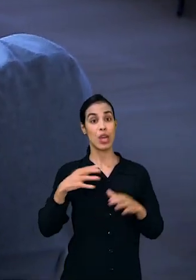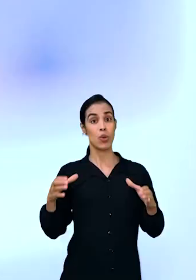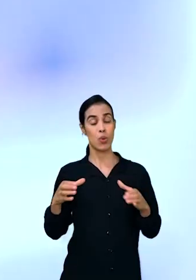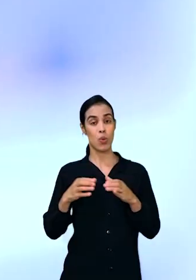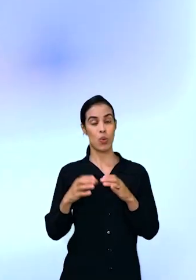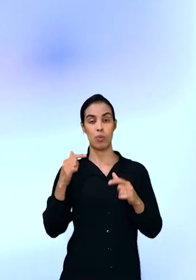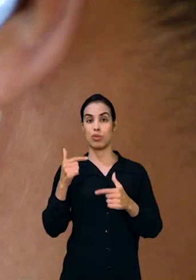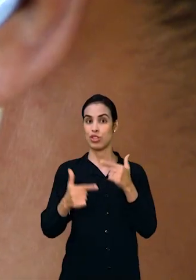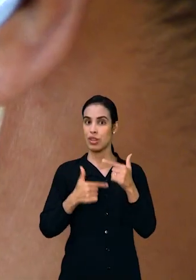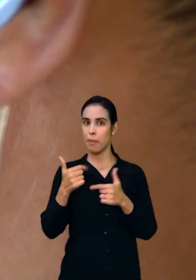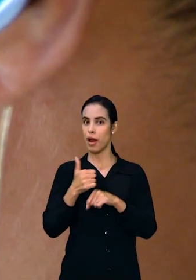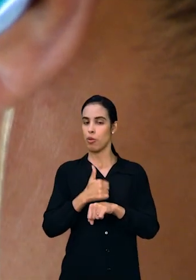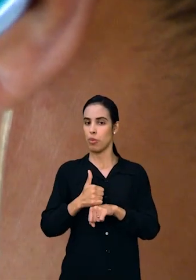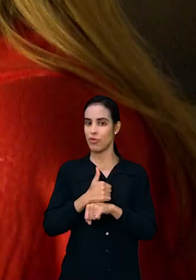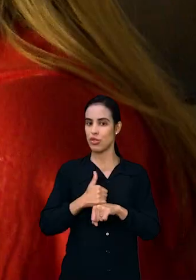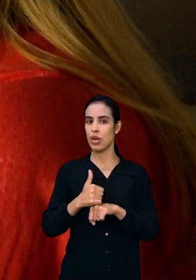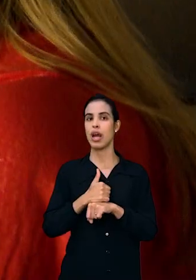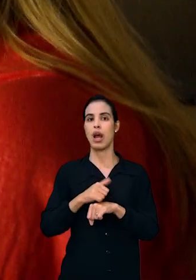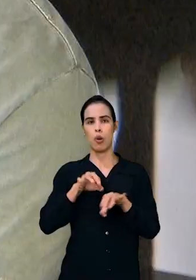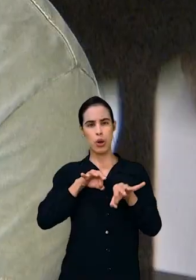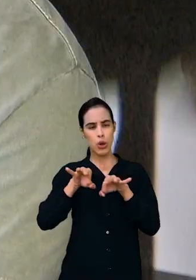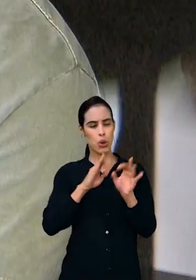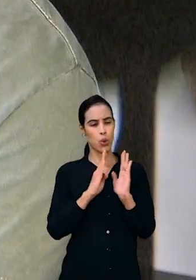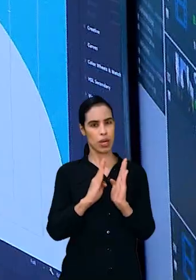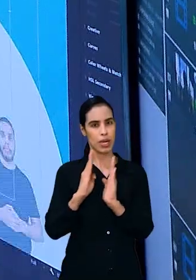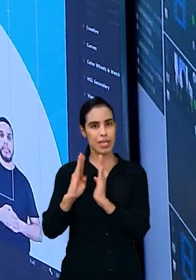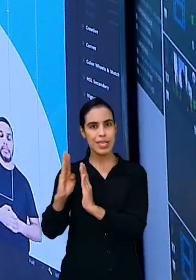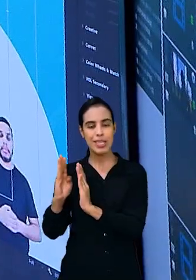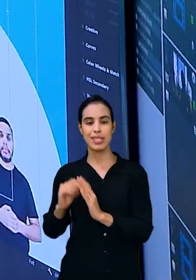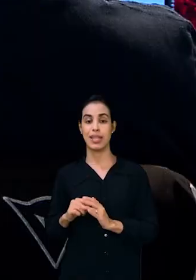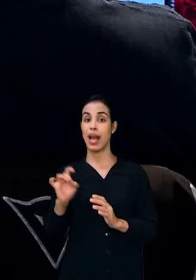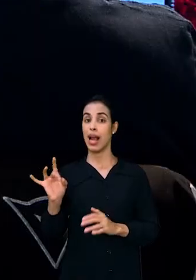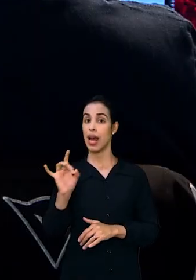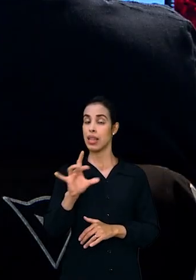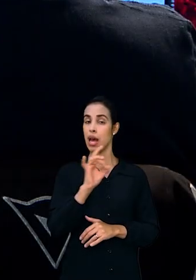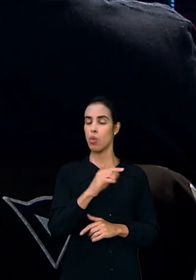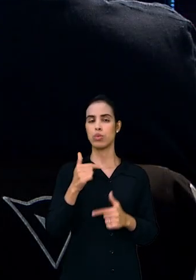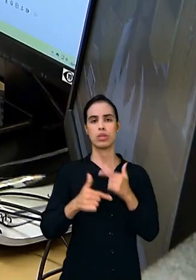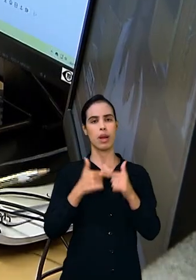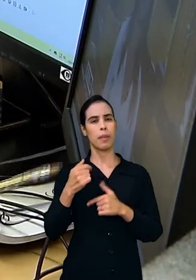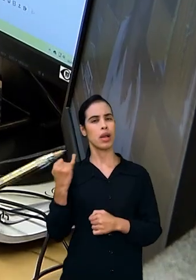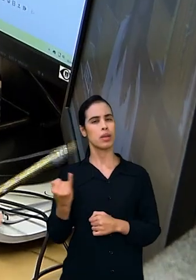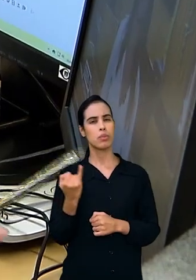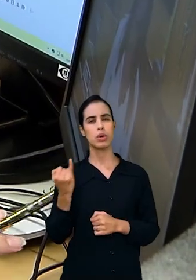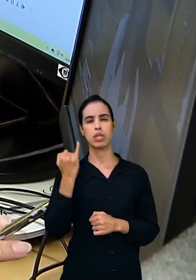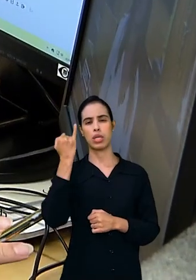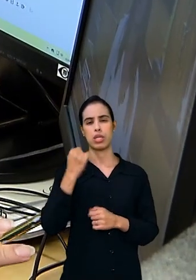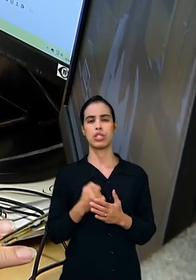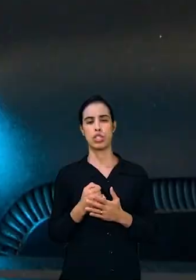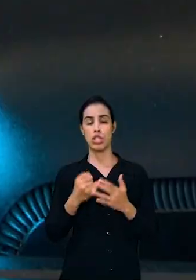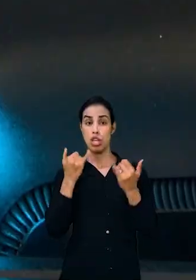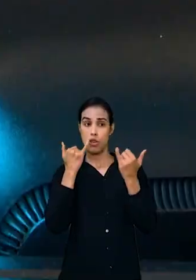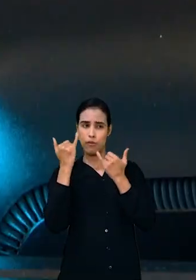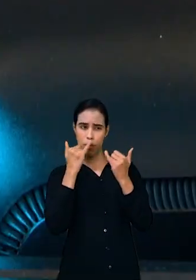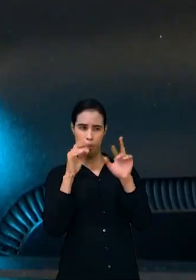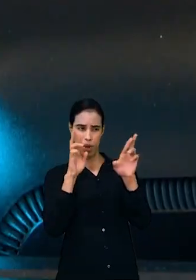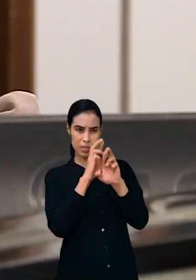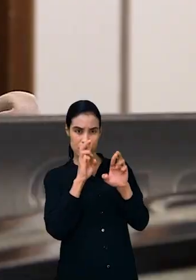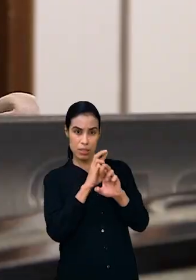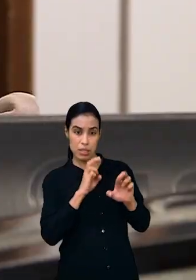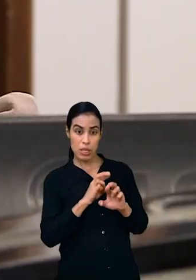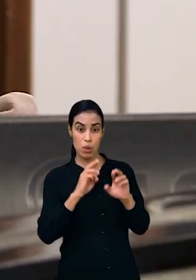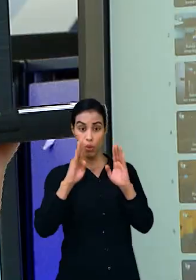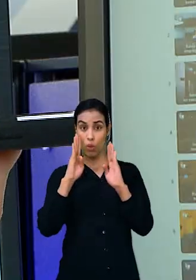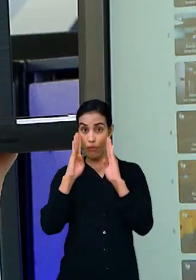Há um time de profissionais empenhados na execução do programa. Cada um realiza um papel importante, seja na checagem